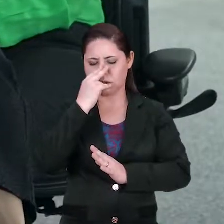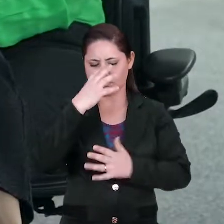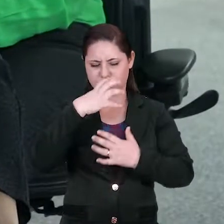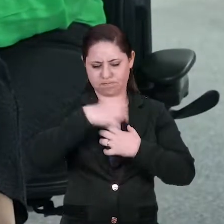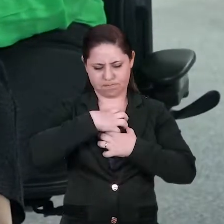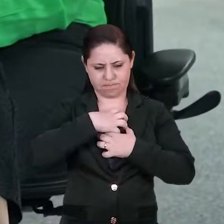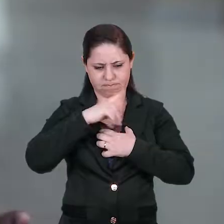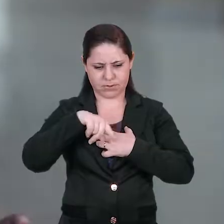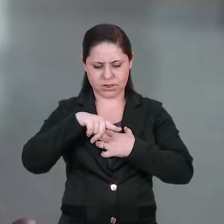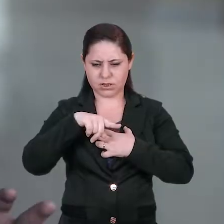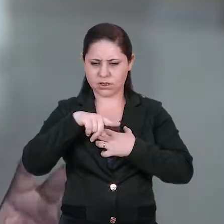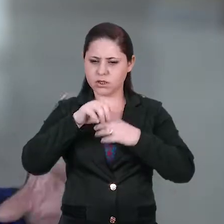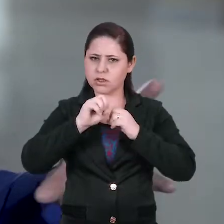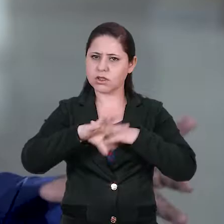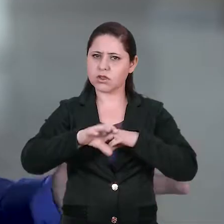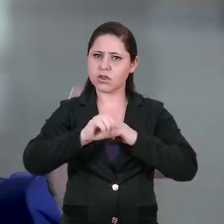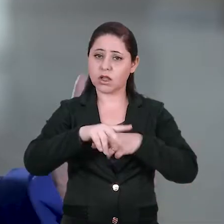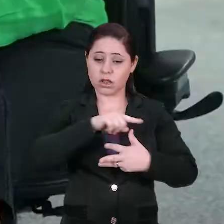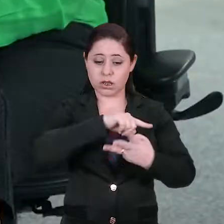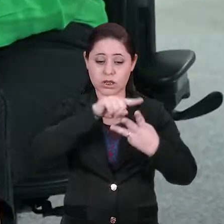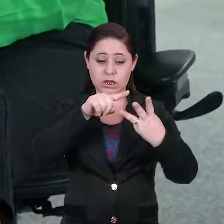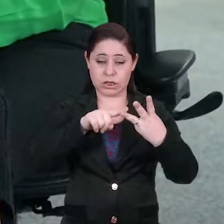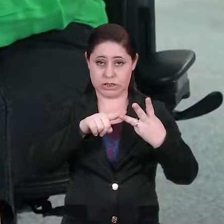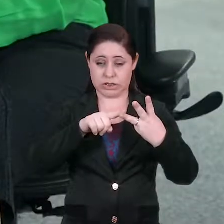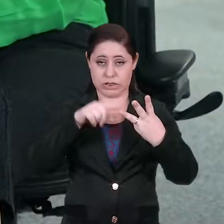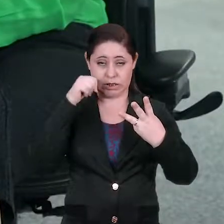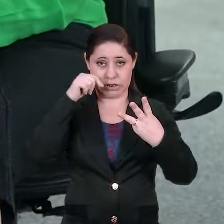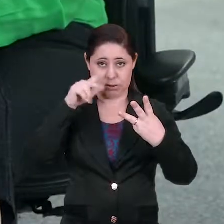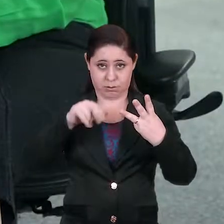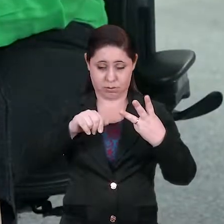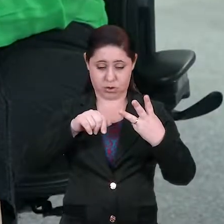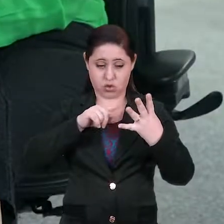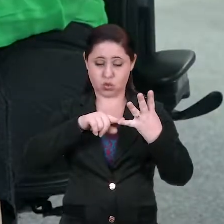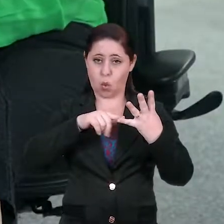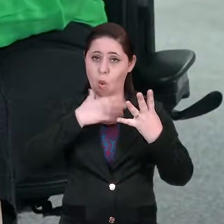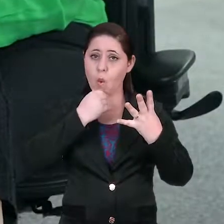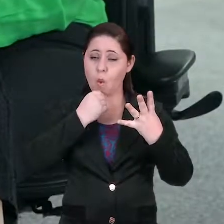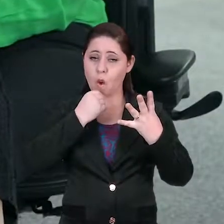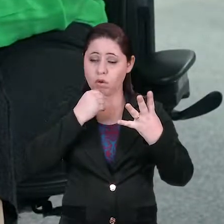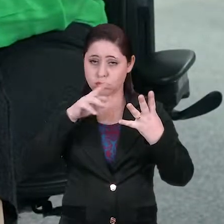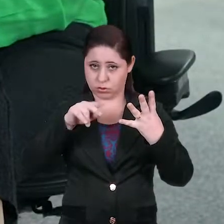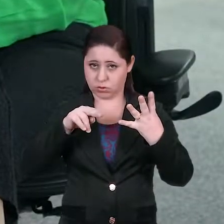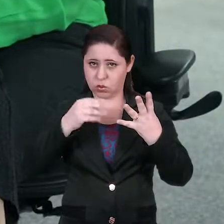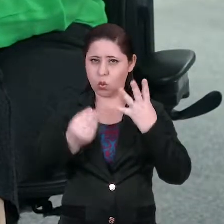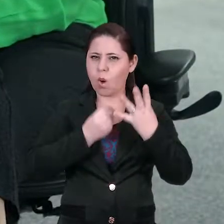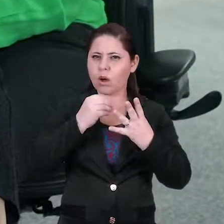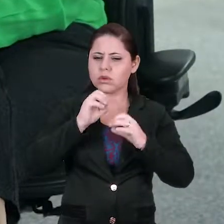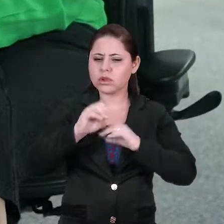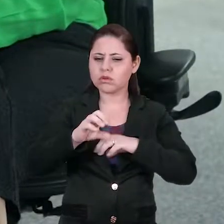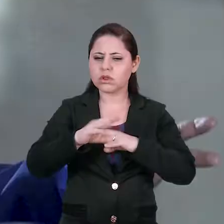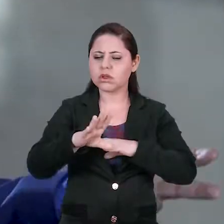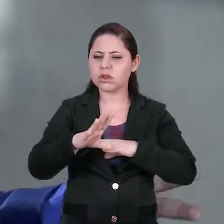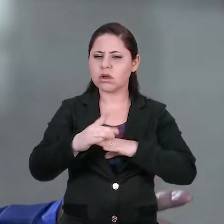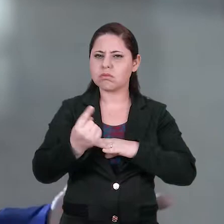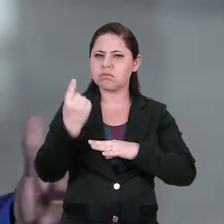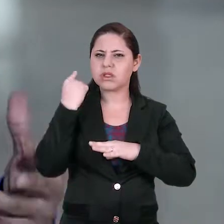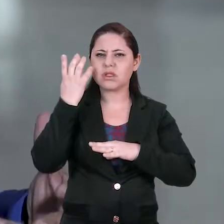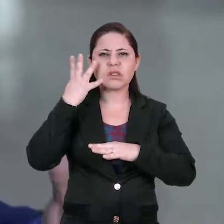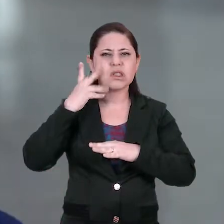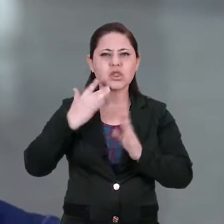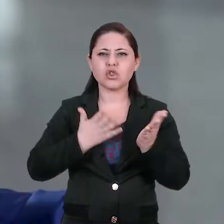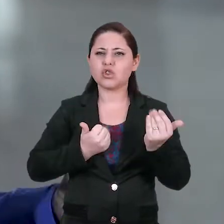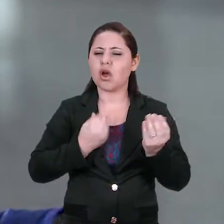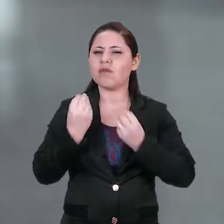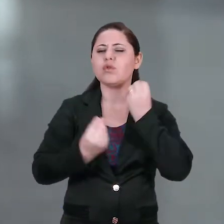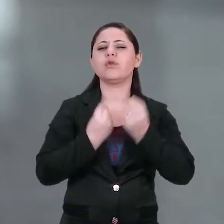alguma marcante na educação? Vocês são 3 irmãs e um irmão. Verdade. Como é que era a educação de uma mulher na época